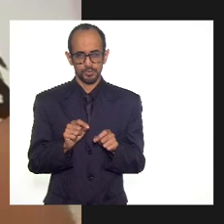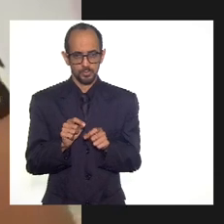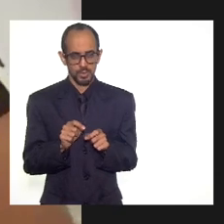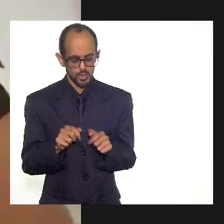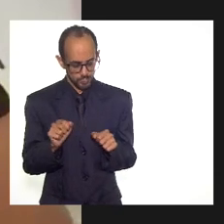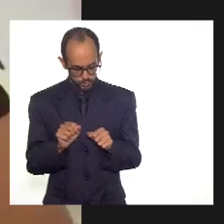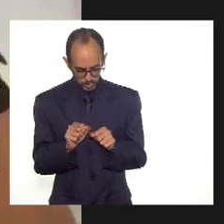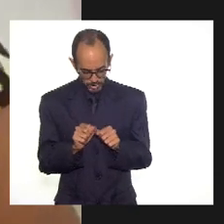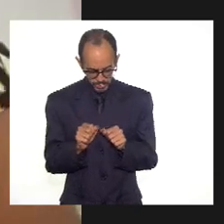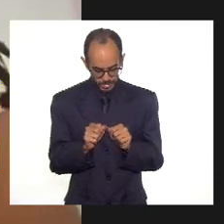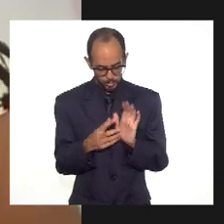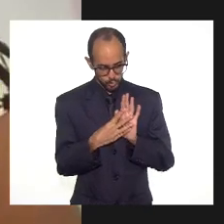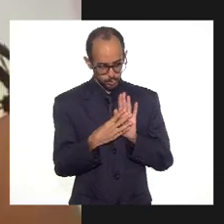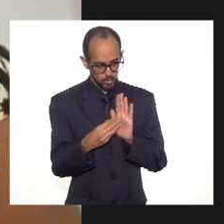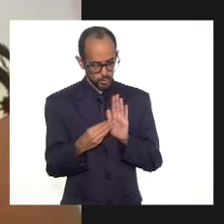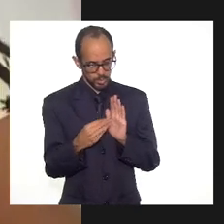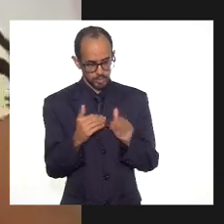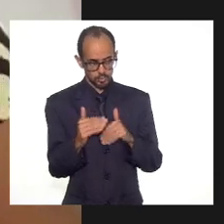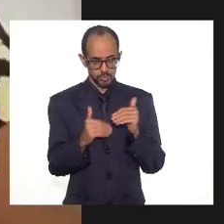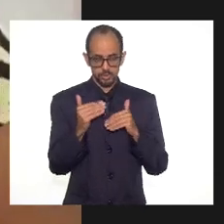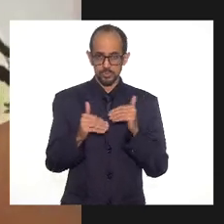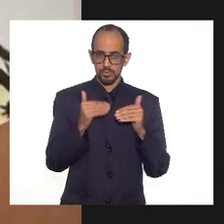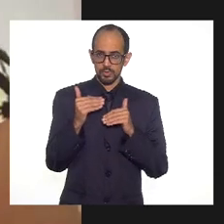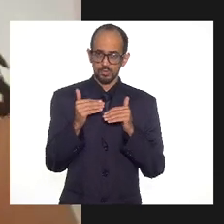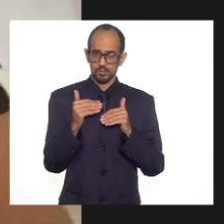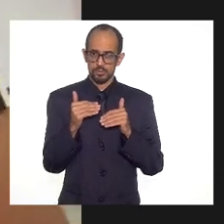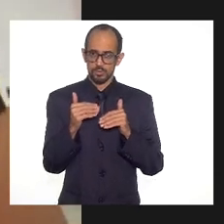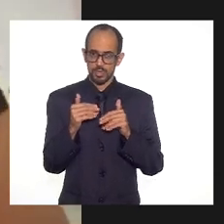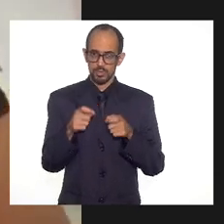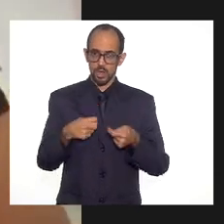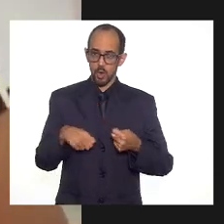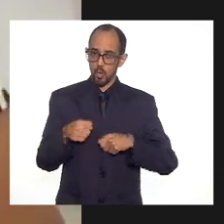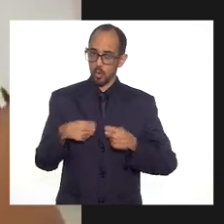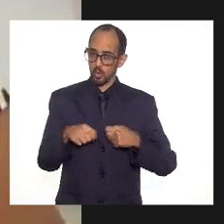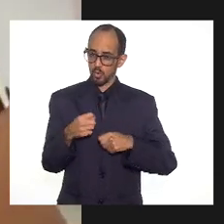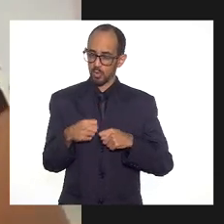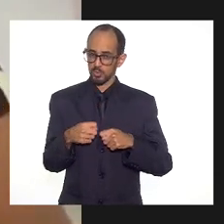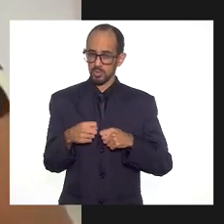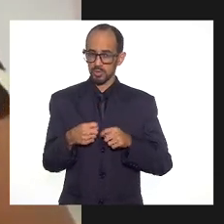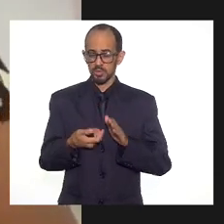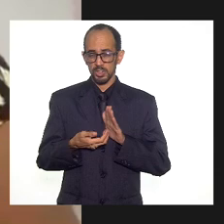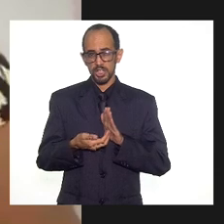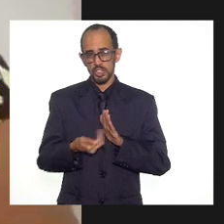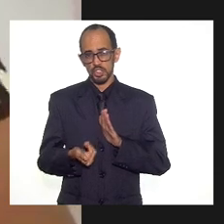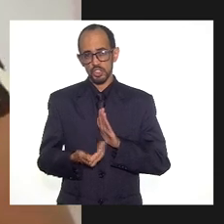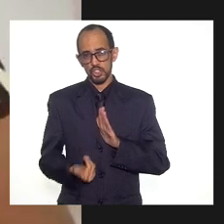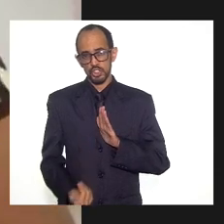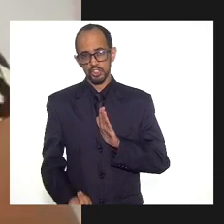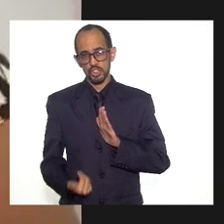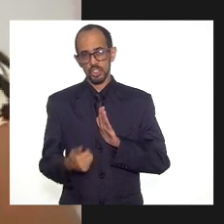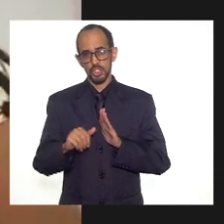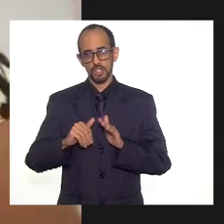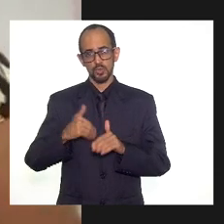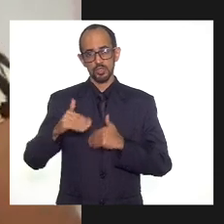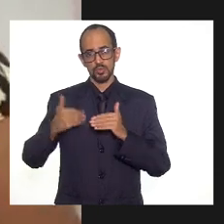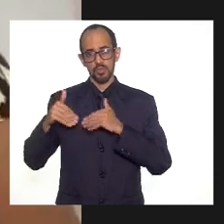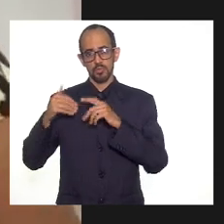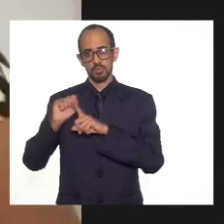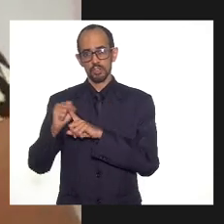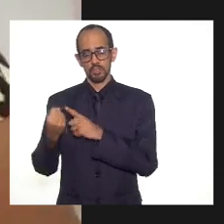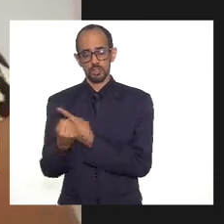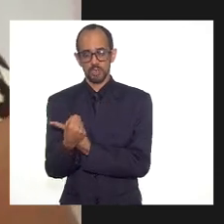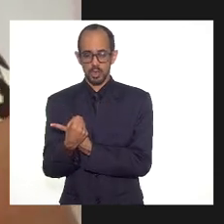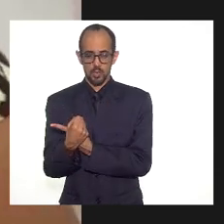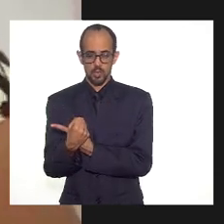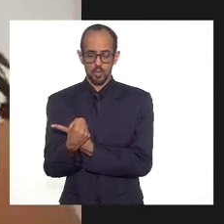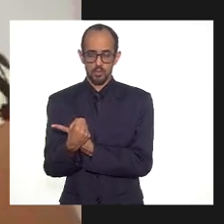traçarmos aqui um modelo de desenvolvimento econômico que desagregue do modelo de desenvolvimento social.